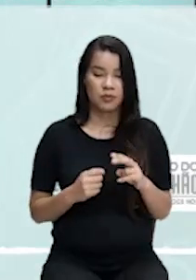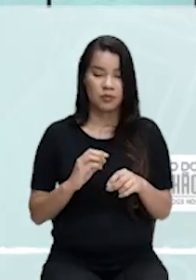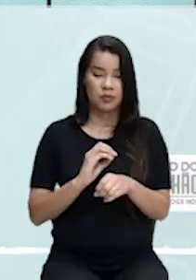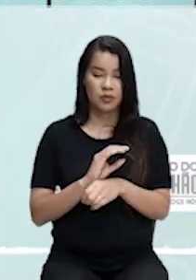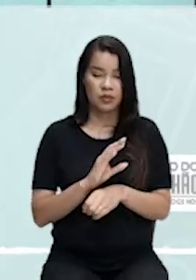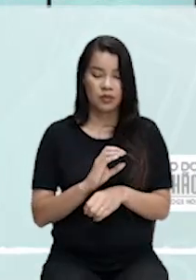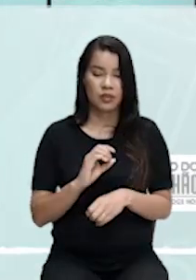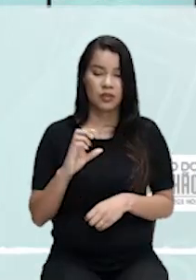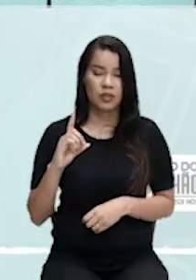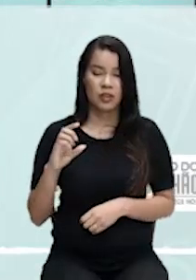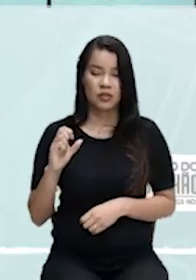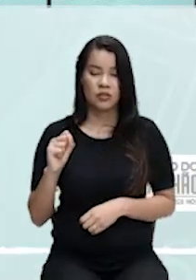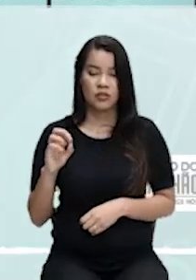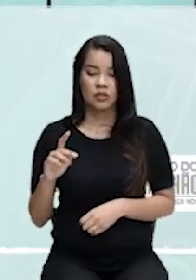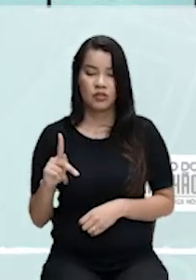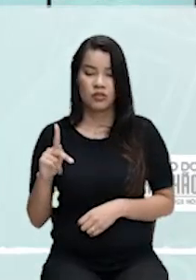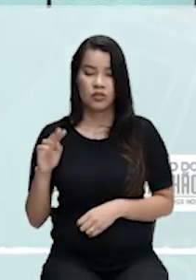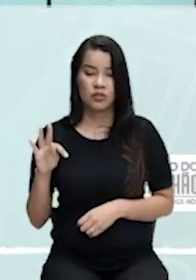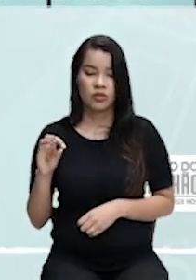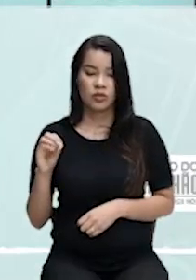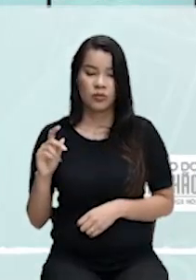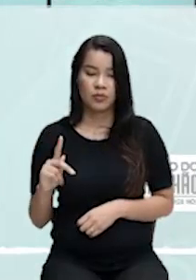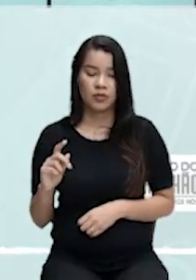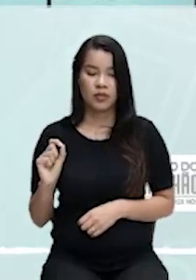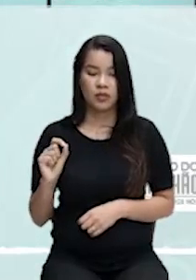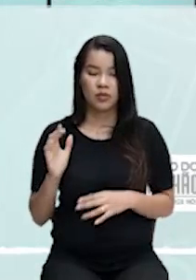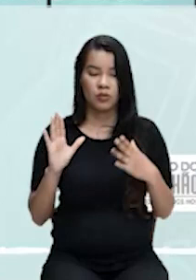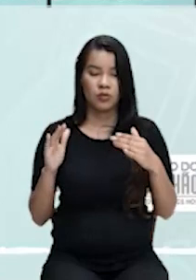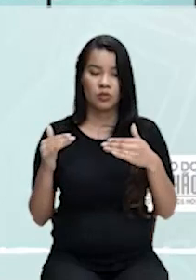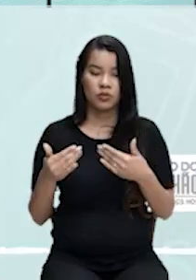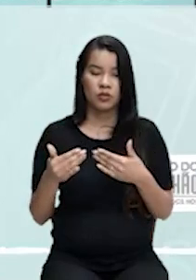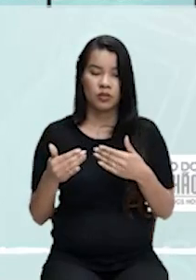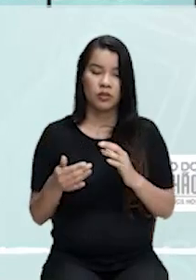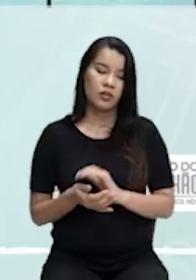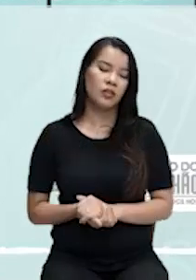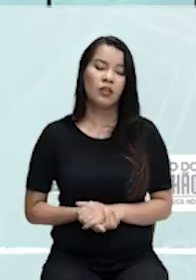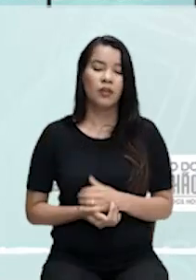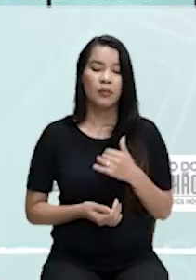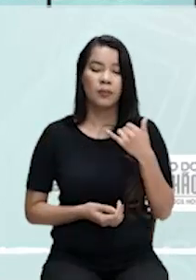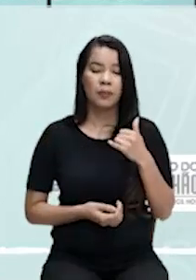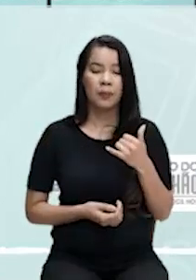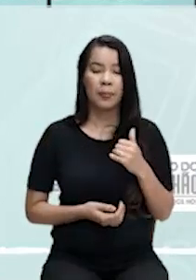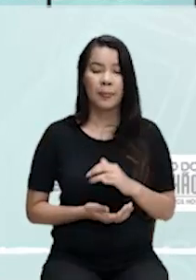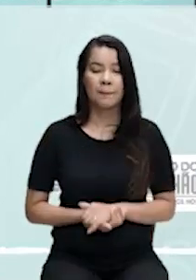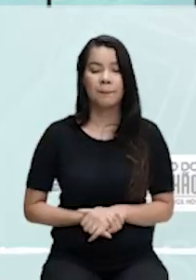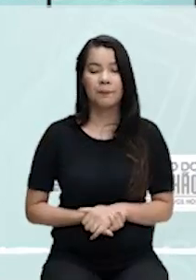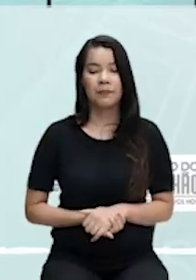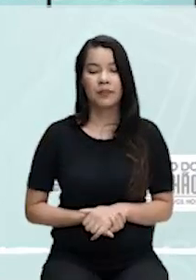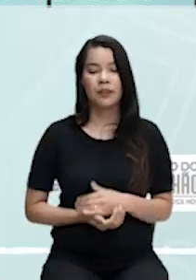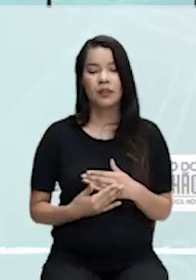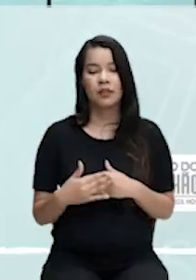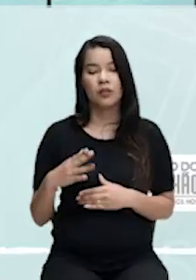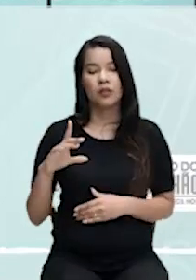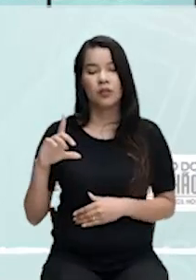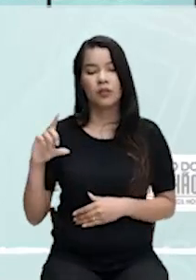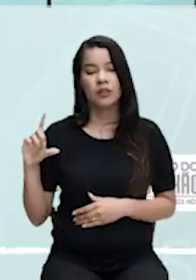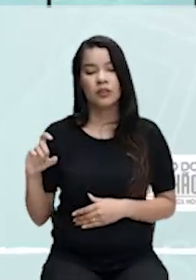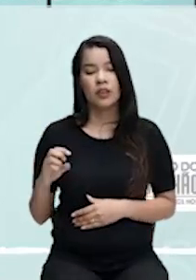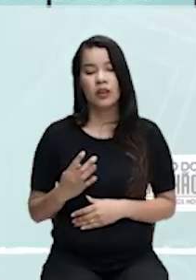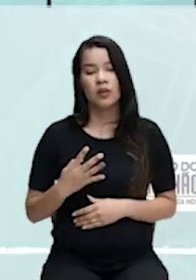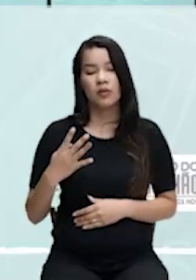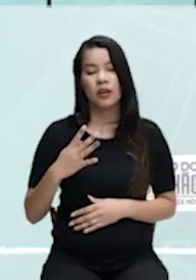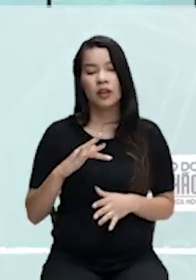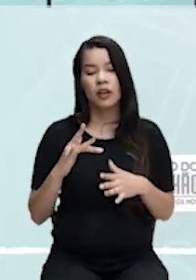desktop, seu formato continua sendo voltado para dispositivos móveis. De acordo com uma pesquisa, o Insta é a quarta rede social